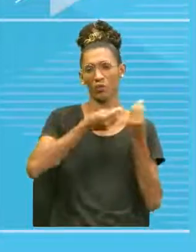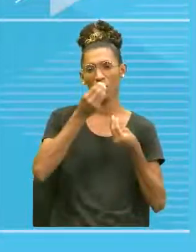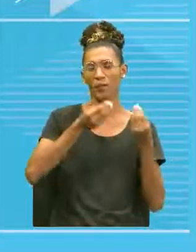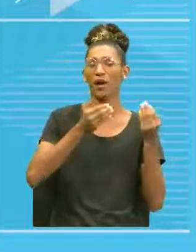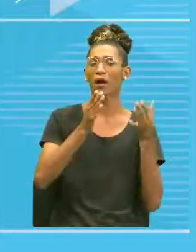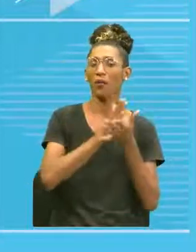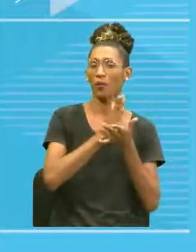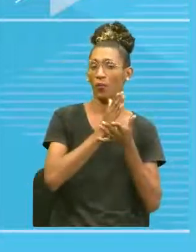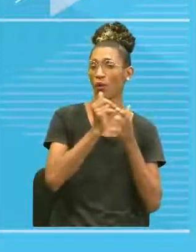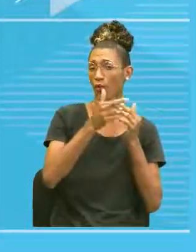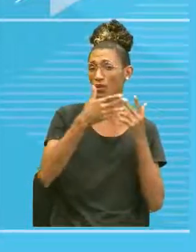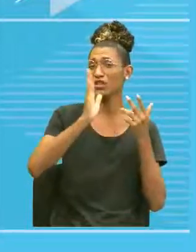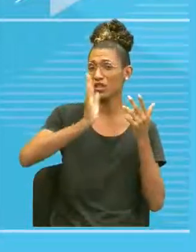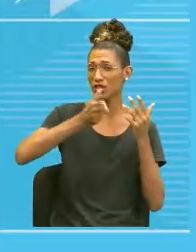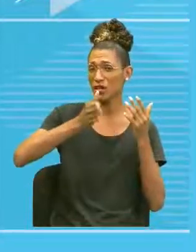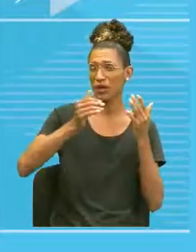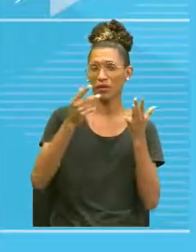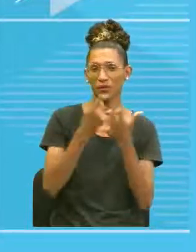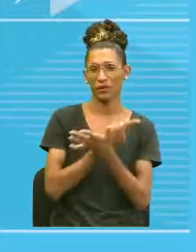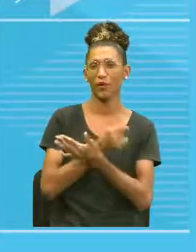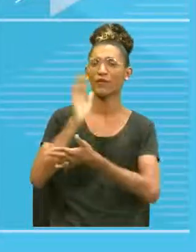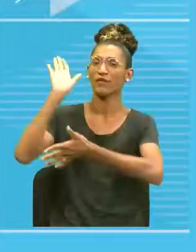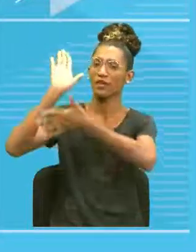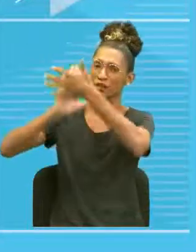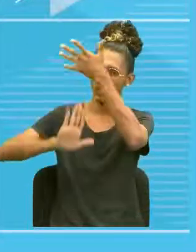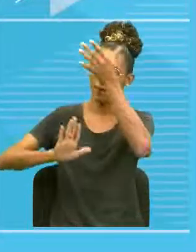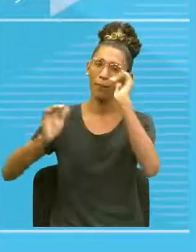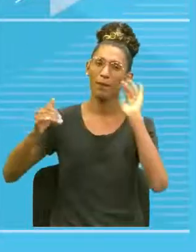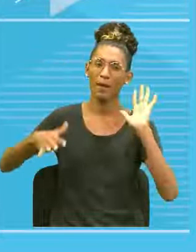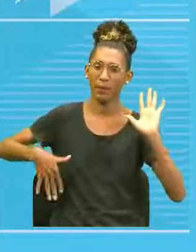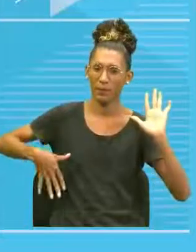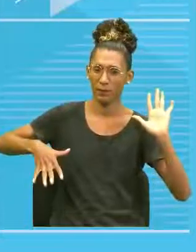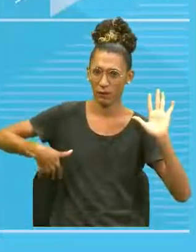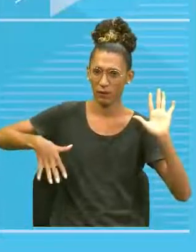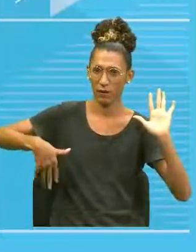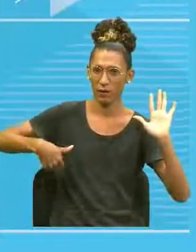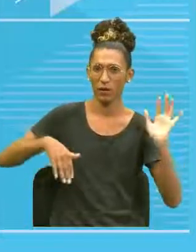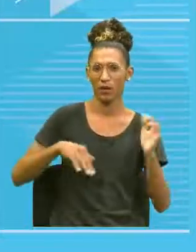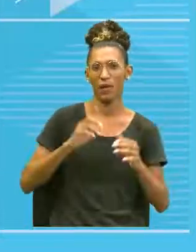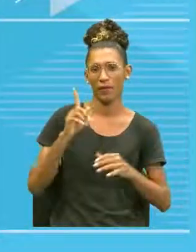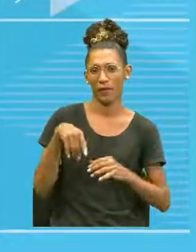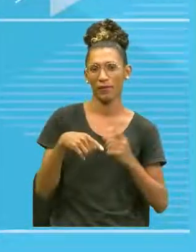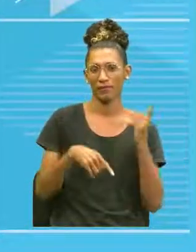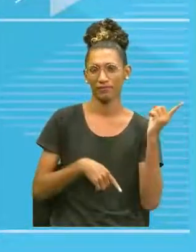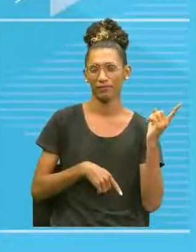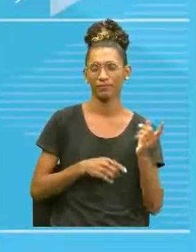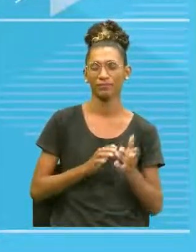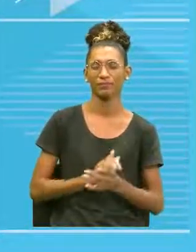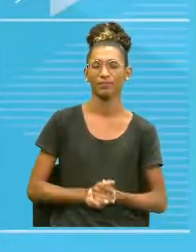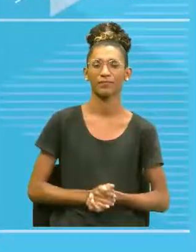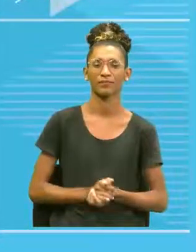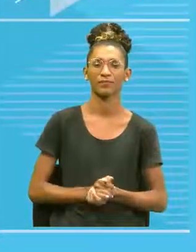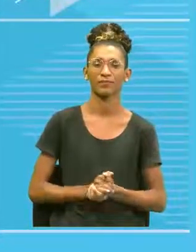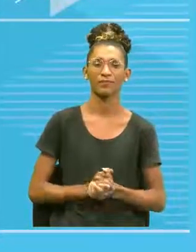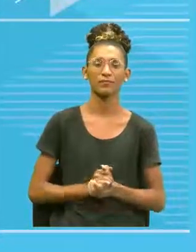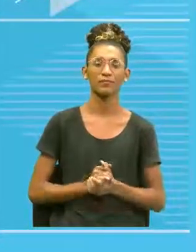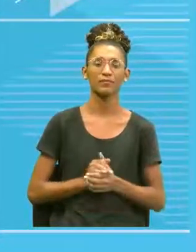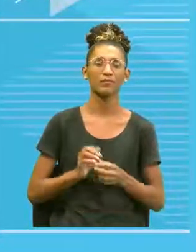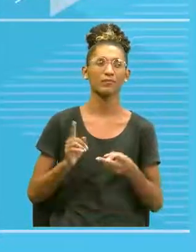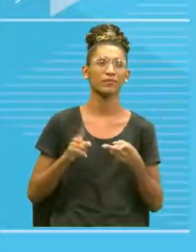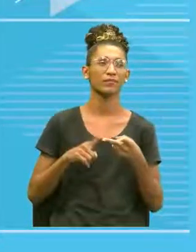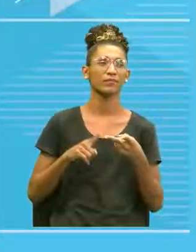completamente realizada via Ramos A La Plage a esse é o pretérito perfeito pretérito